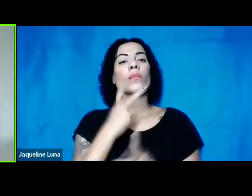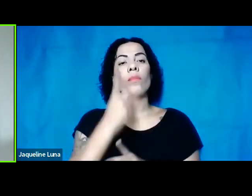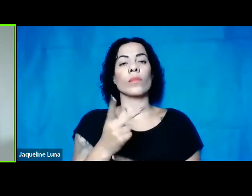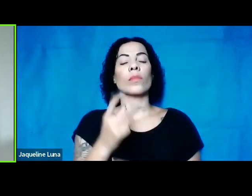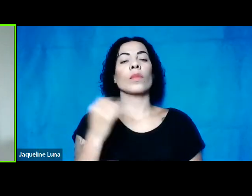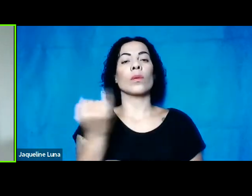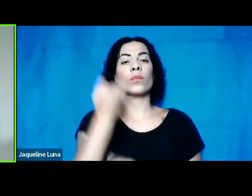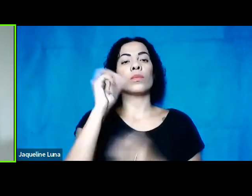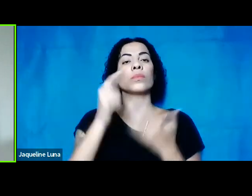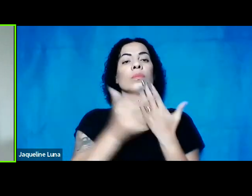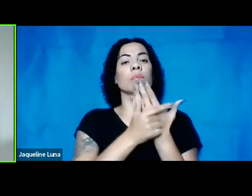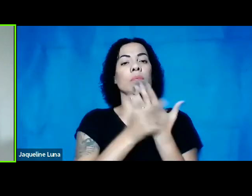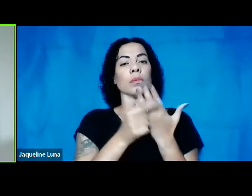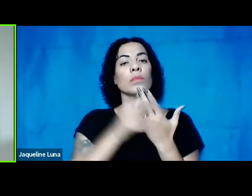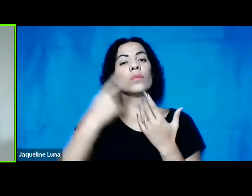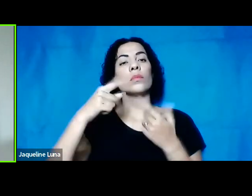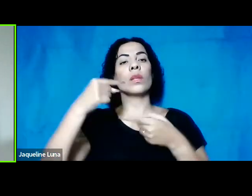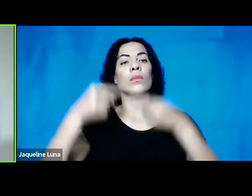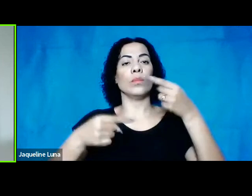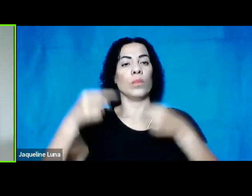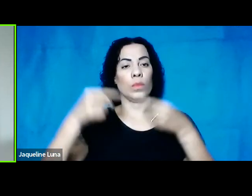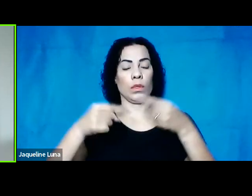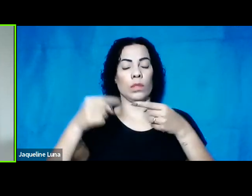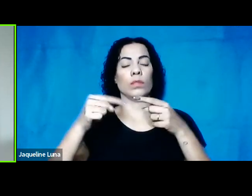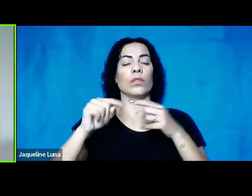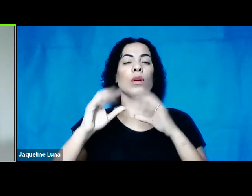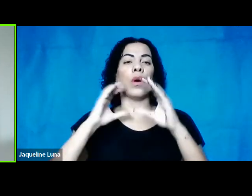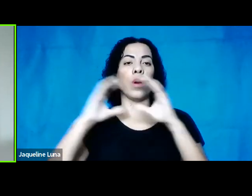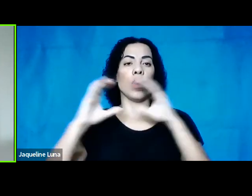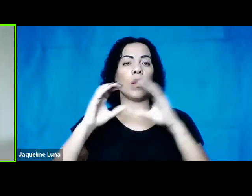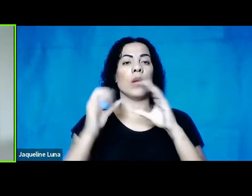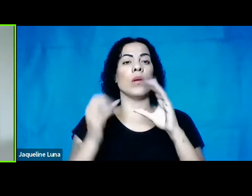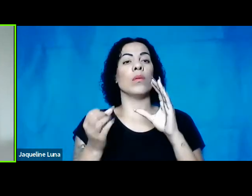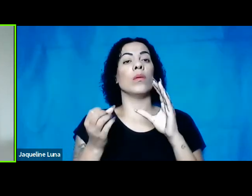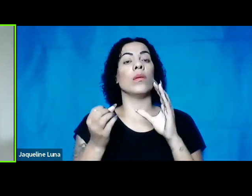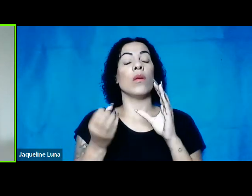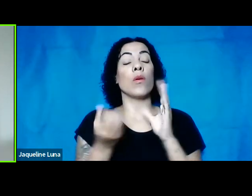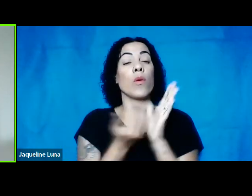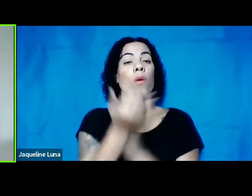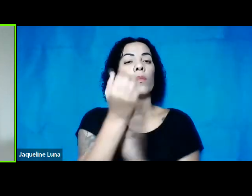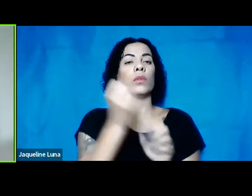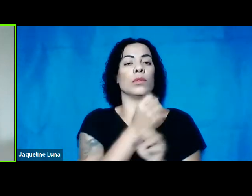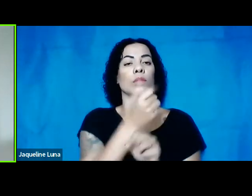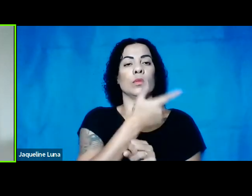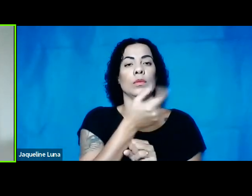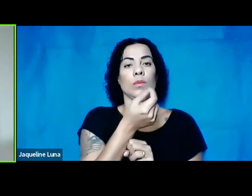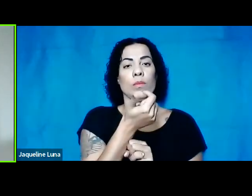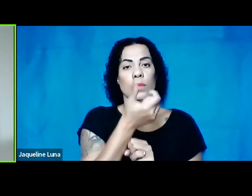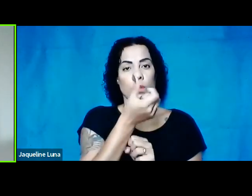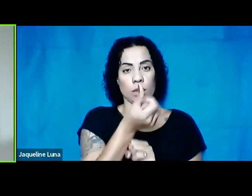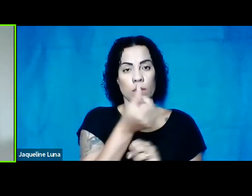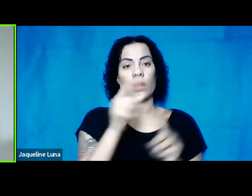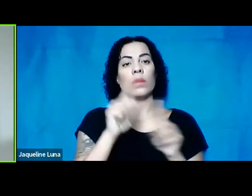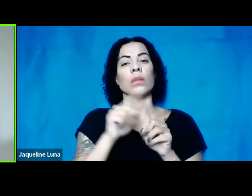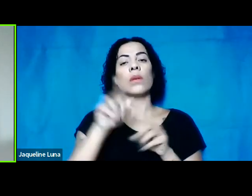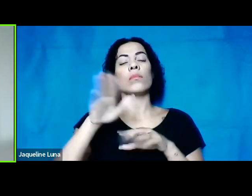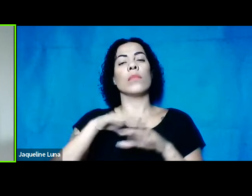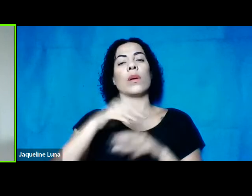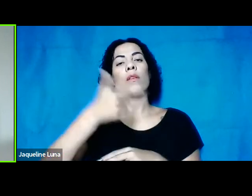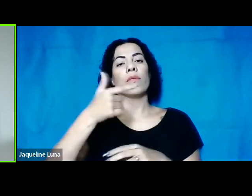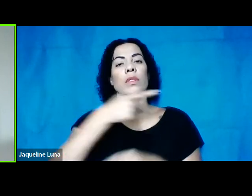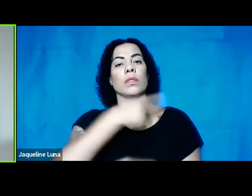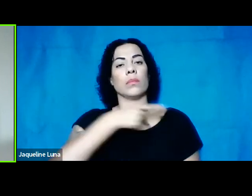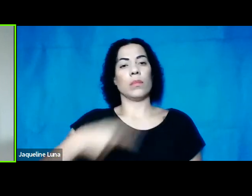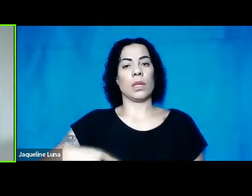nossa política de comunicação instituída em 2016 e a condução da nossa vice-presidente,